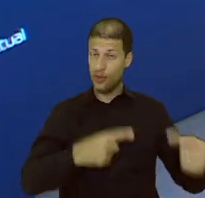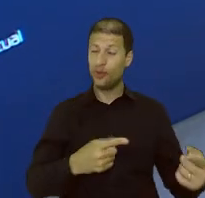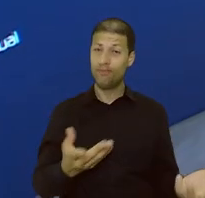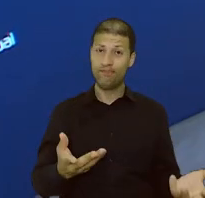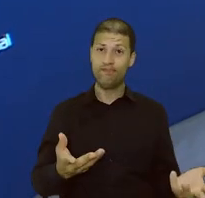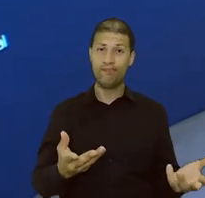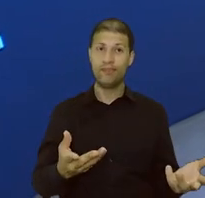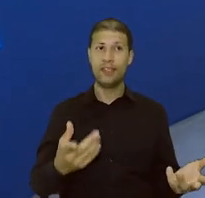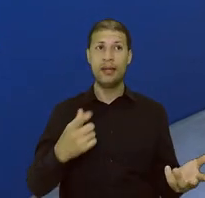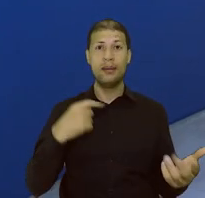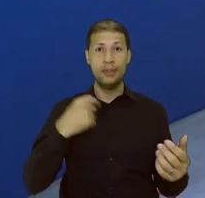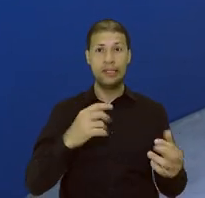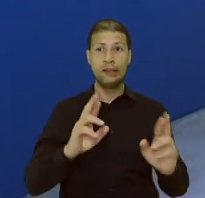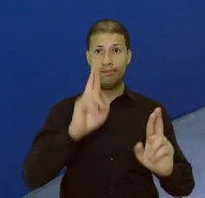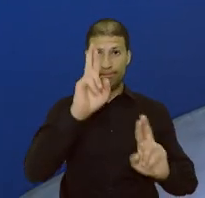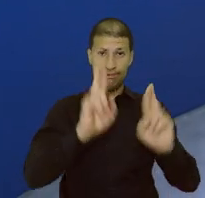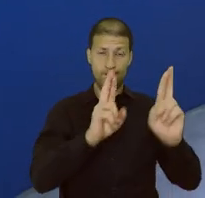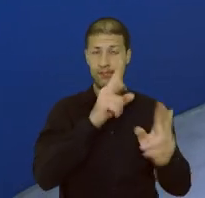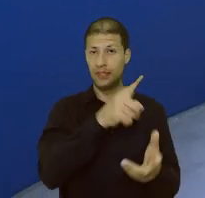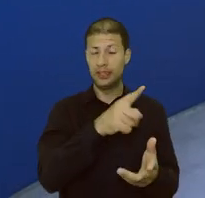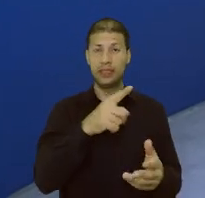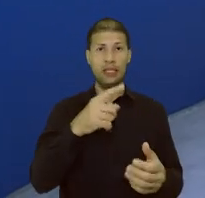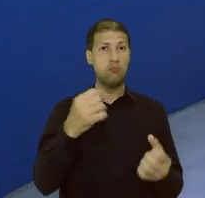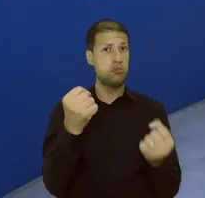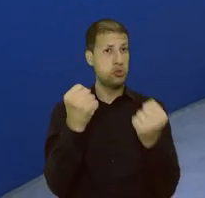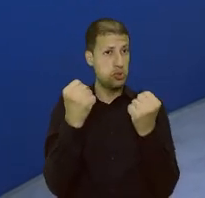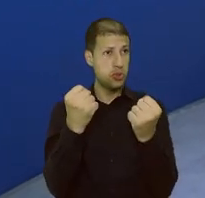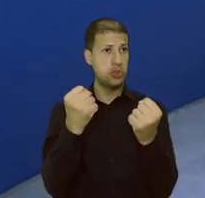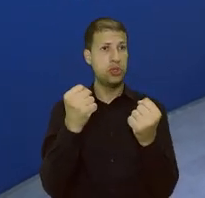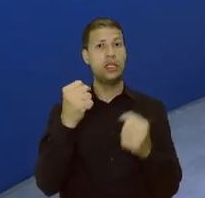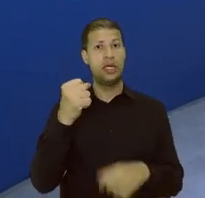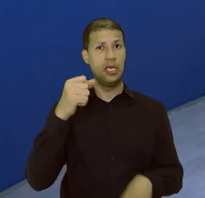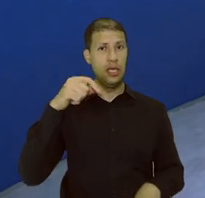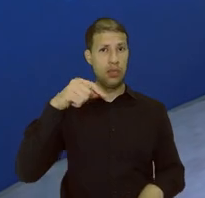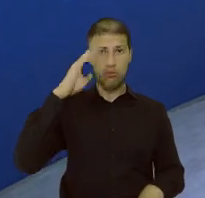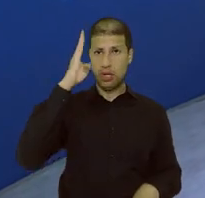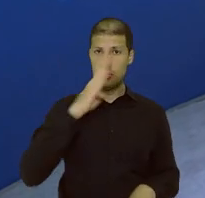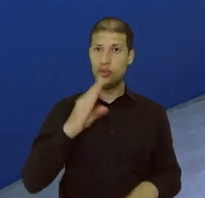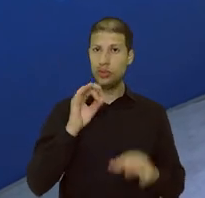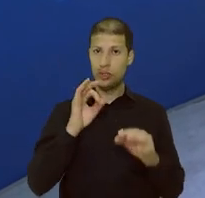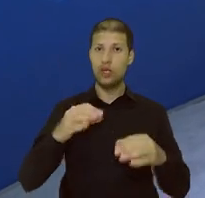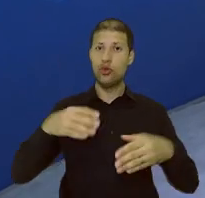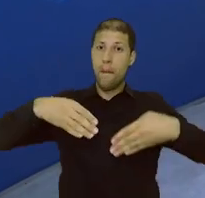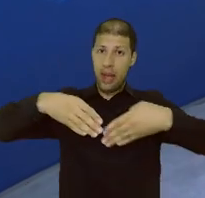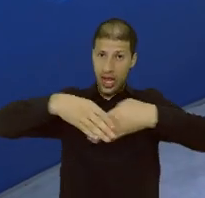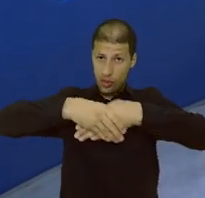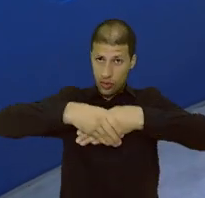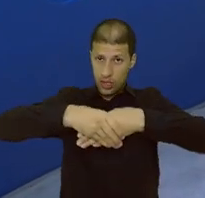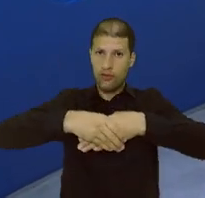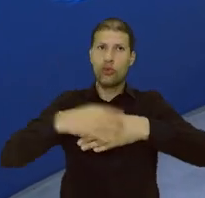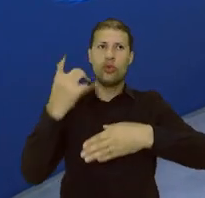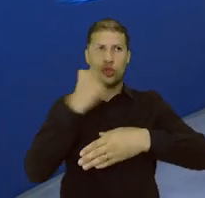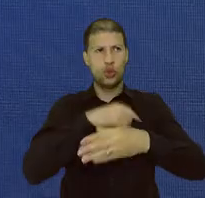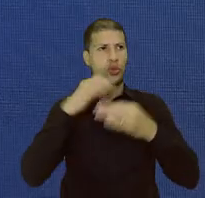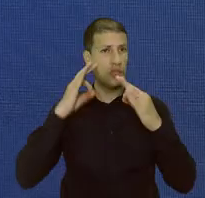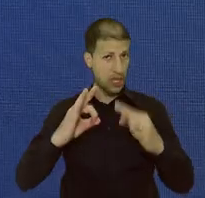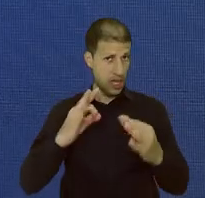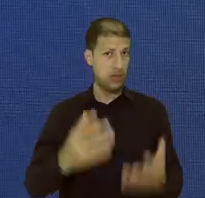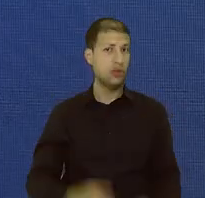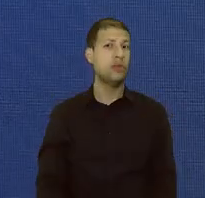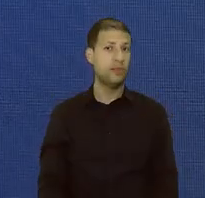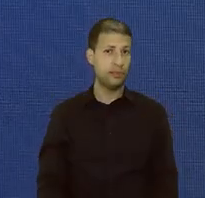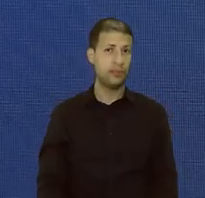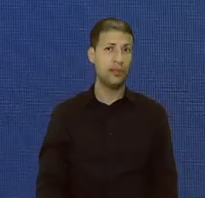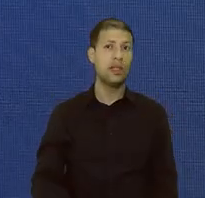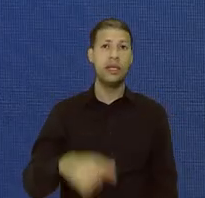lideranças vamos ver muito empoderadas no Brasil para dar certo Acho que o Mercado Livre fez isso muito bem com esteleu então é e eles